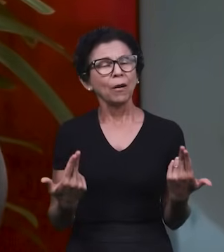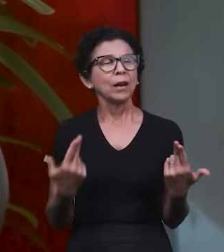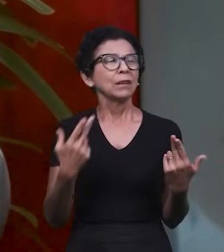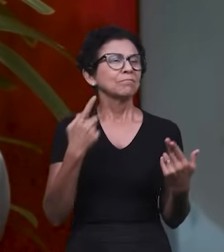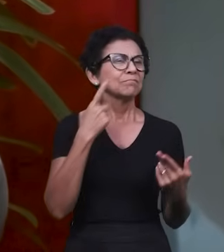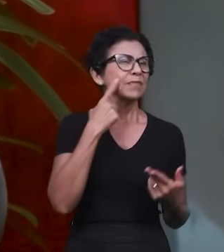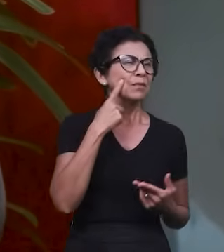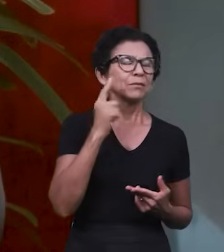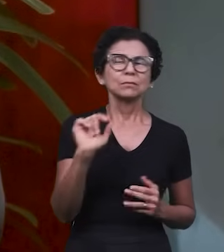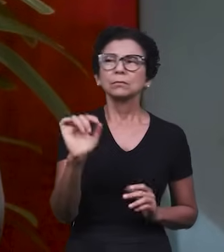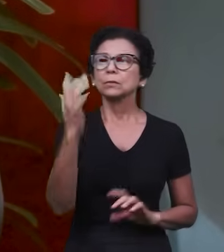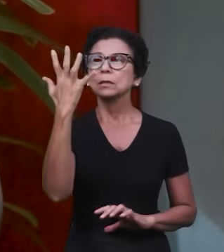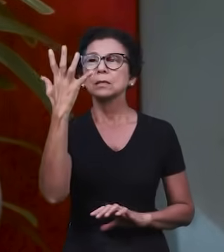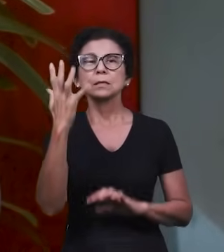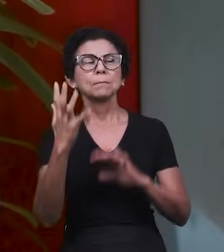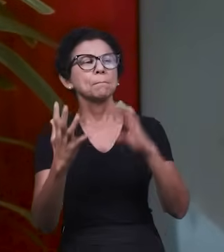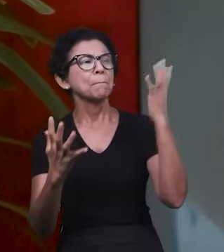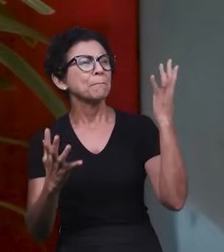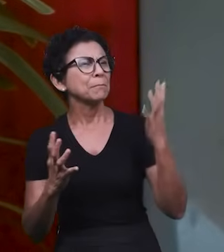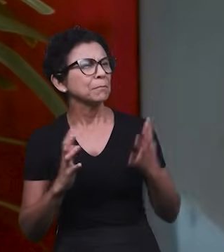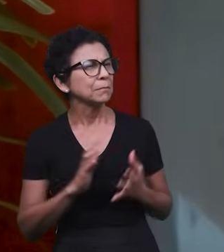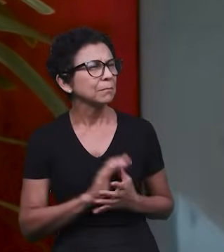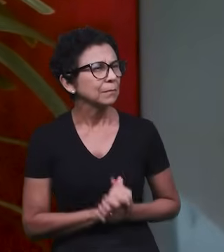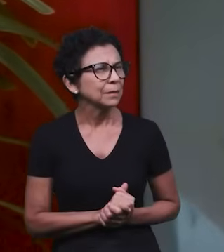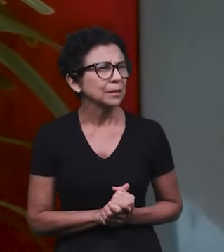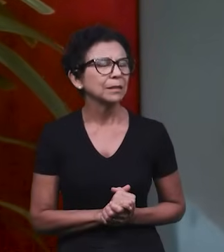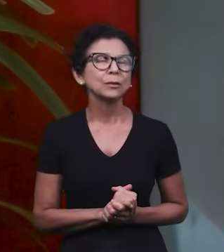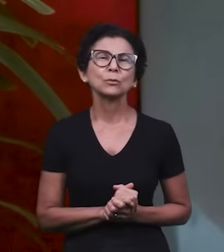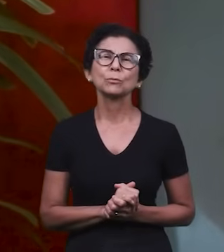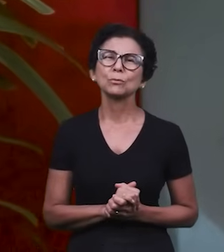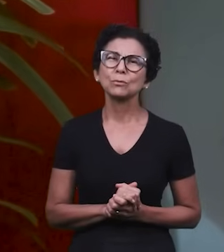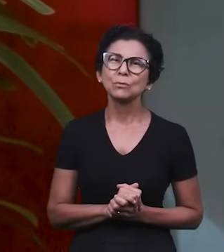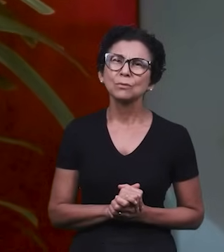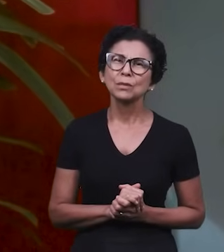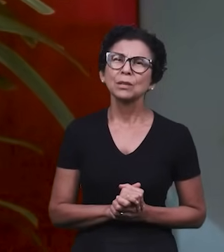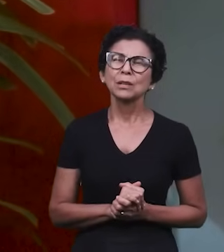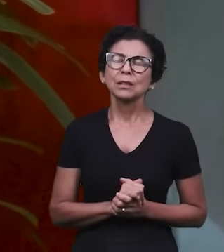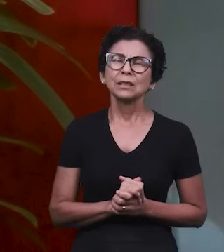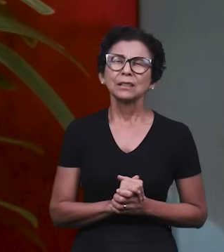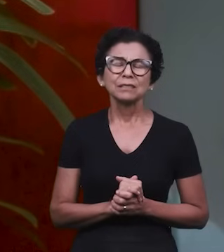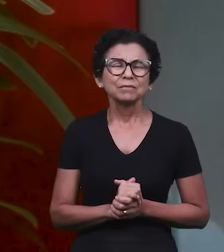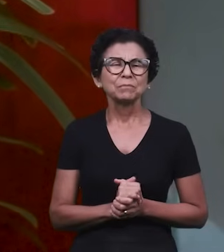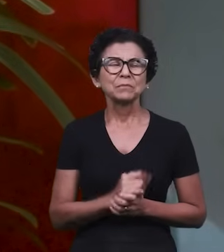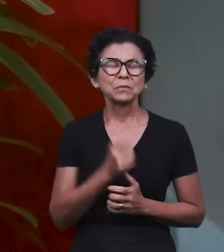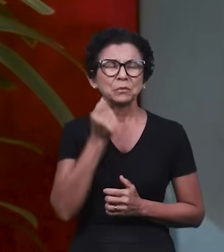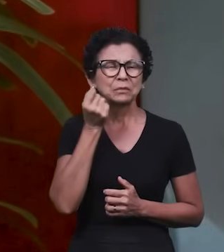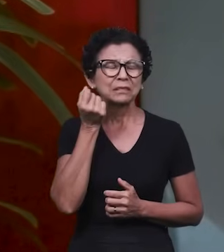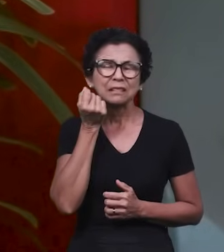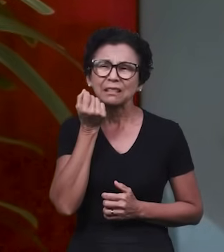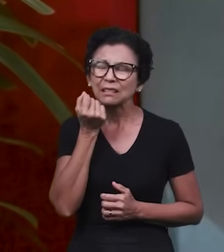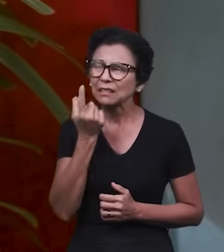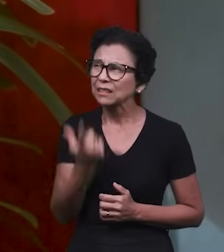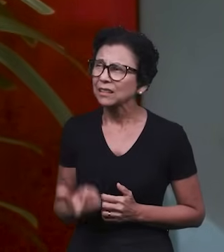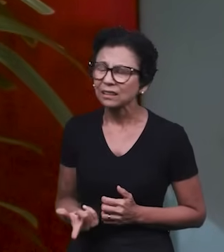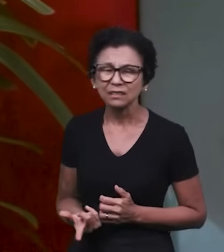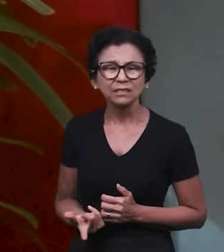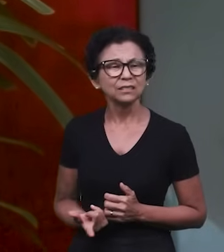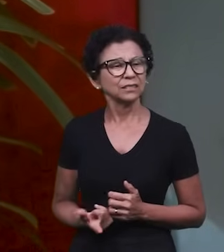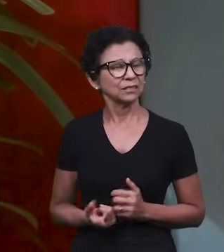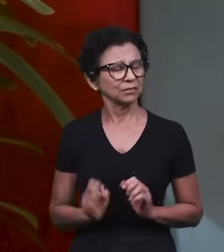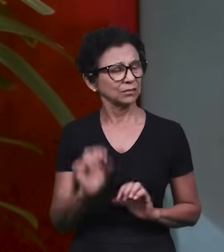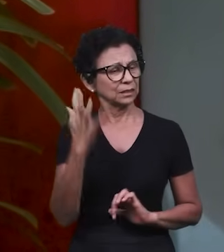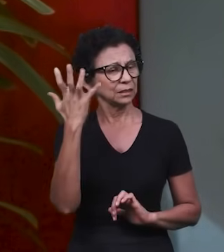está vendo todos os sinais e evidências registrados na palavra de Deus como sendo